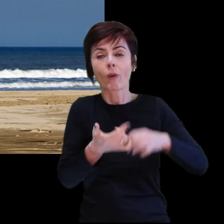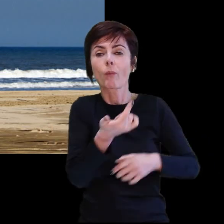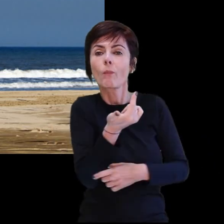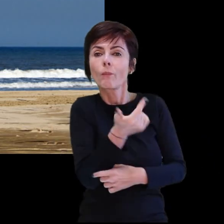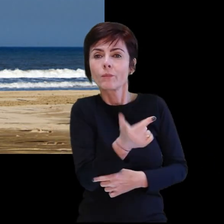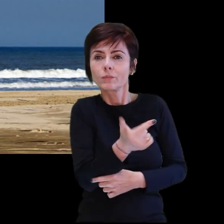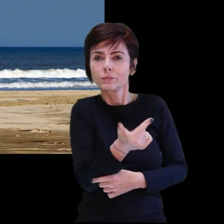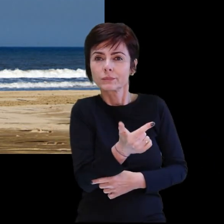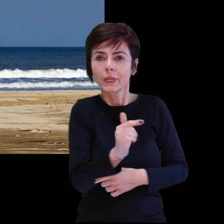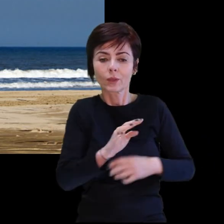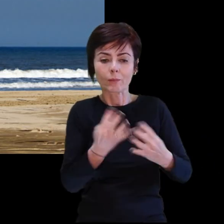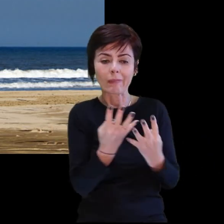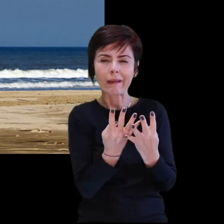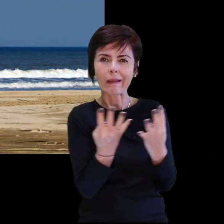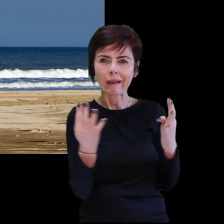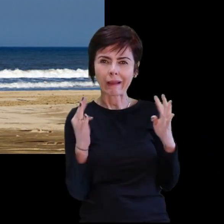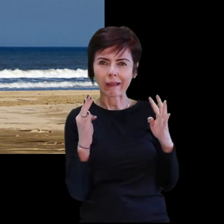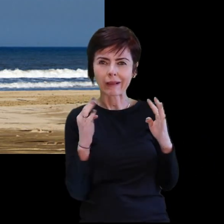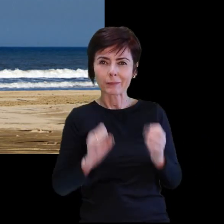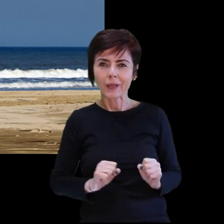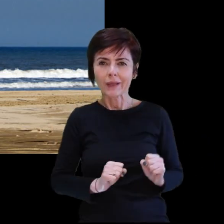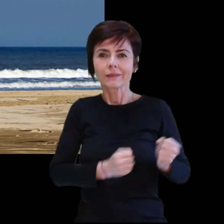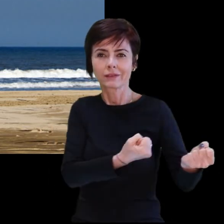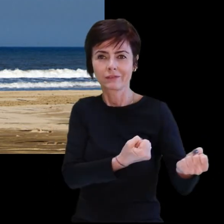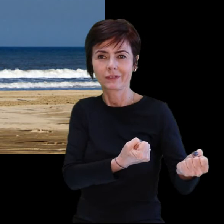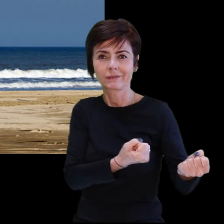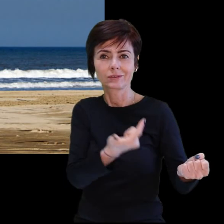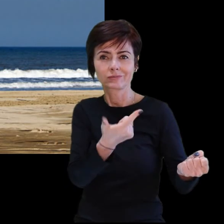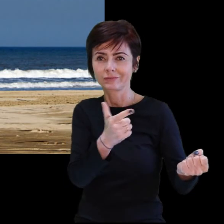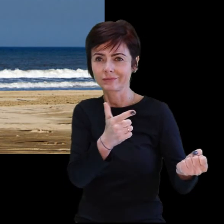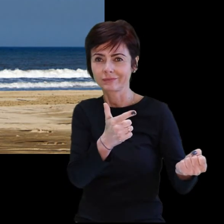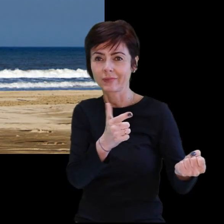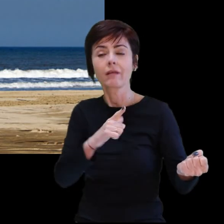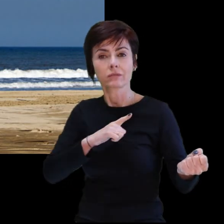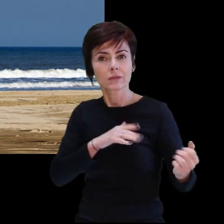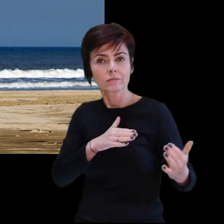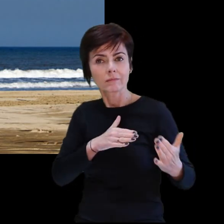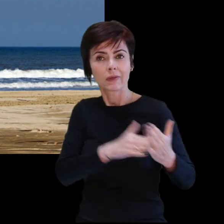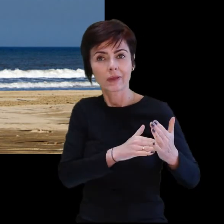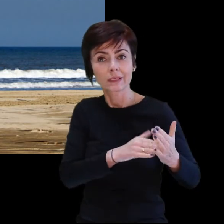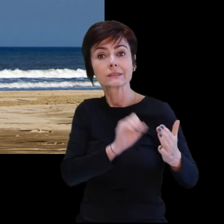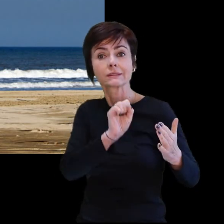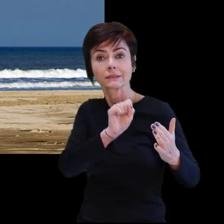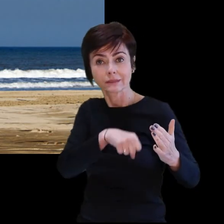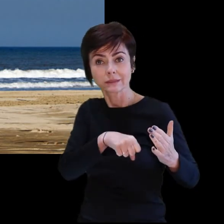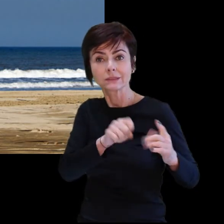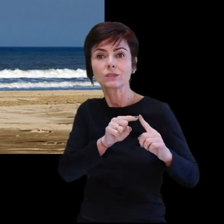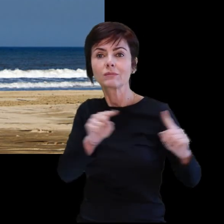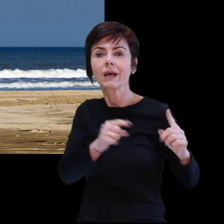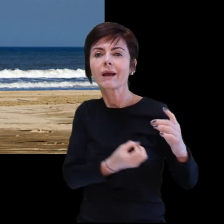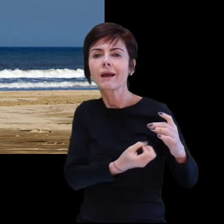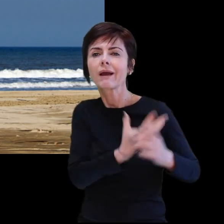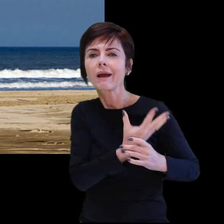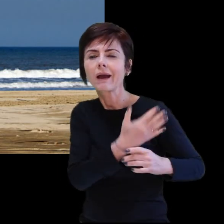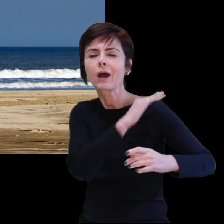biosfera. Então não existe uma cerca, não existe uma parede, não existe uma barreira. Existem barreiras que são